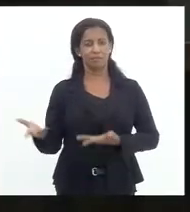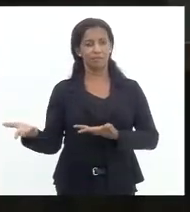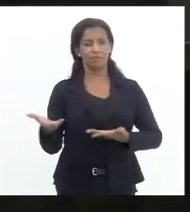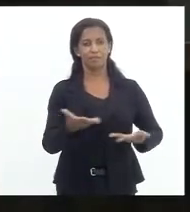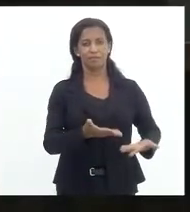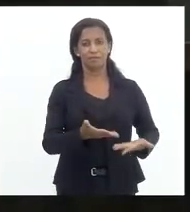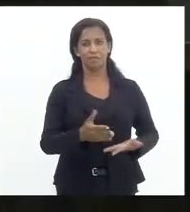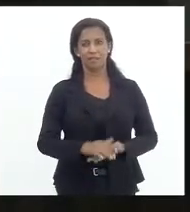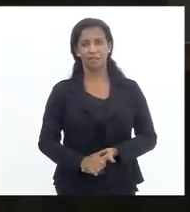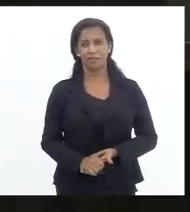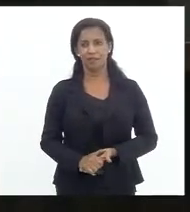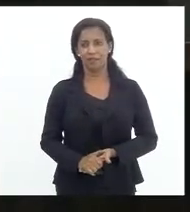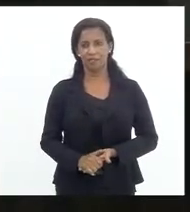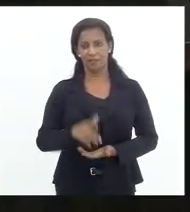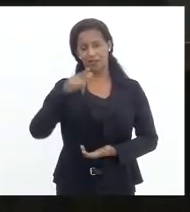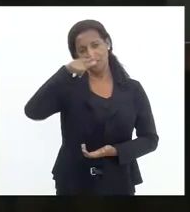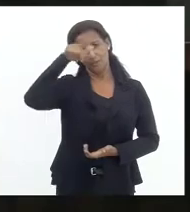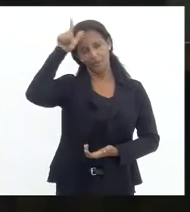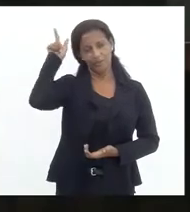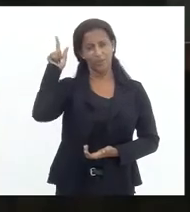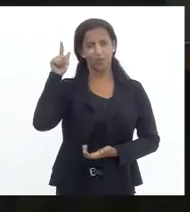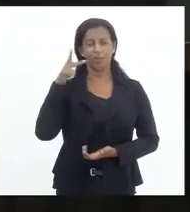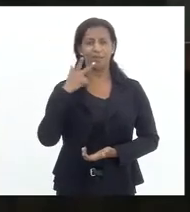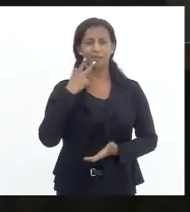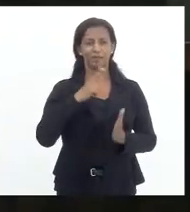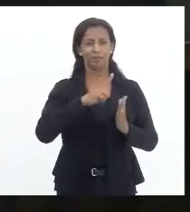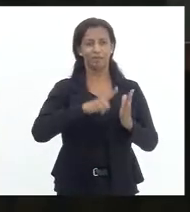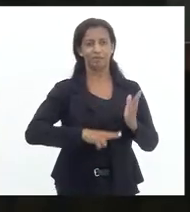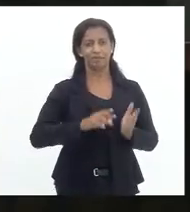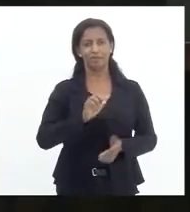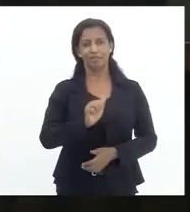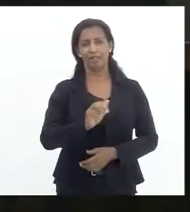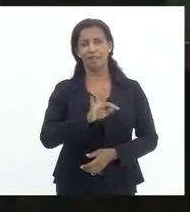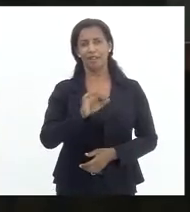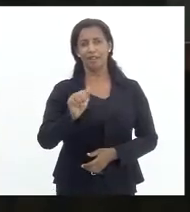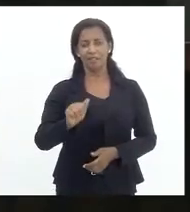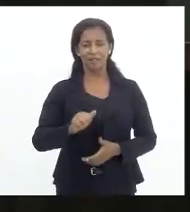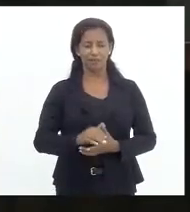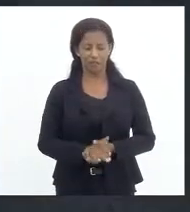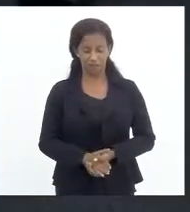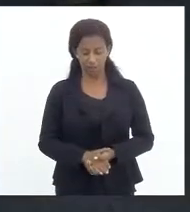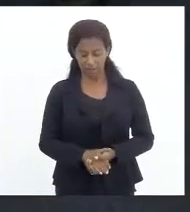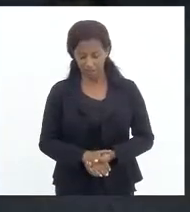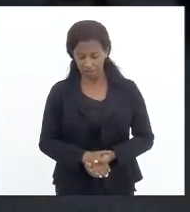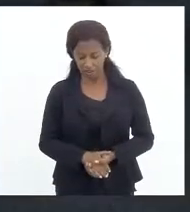Deputado Luiz Paulo para fazer a leitura da ata e